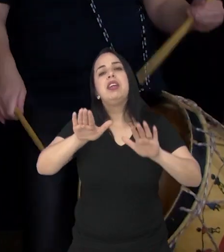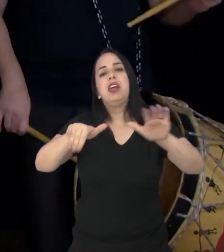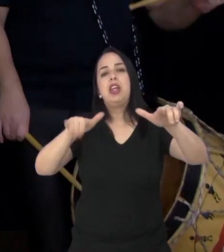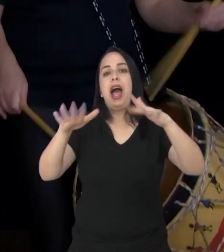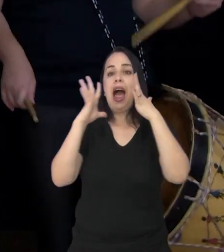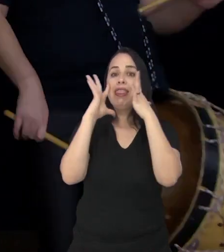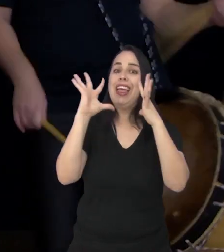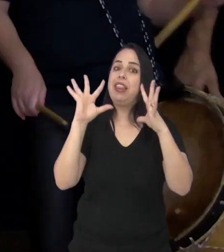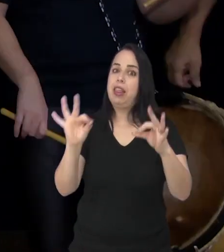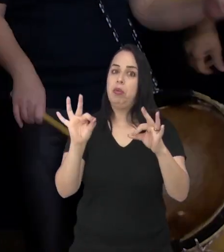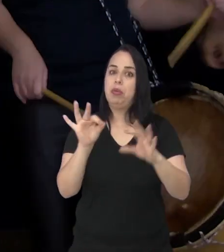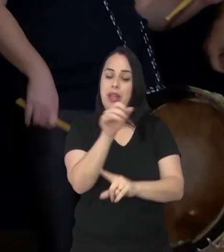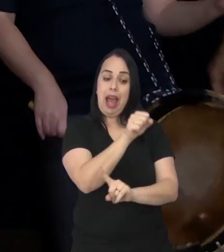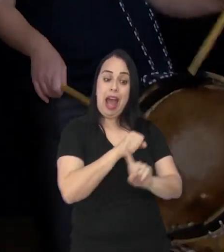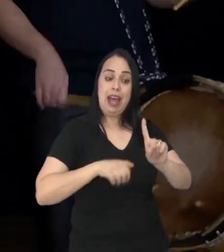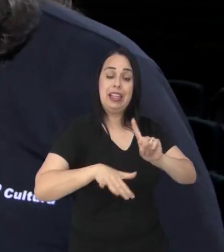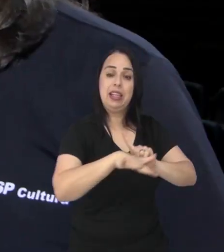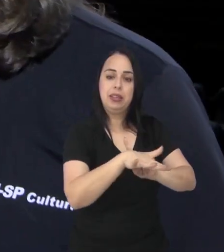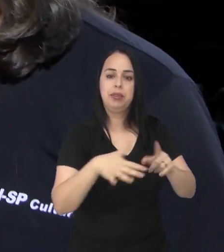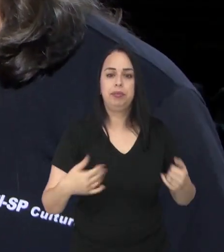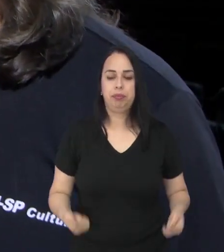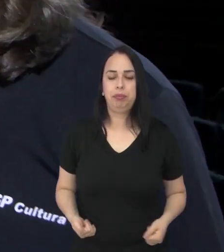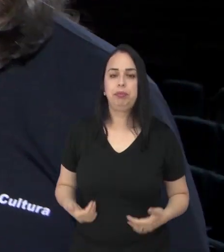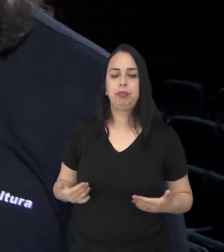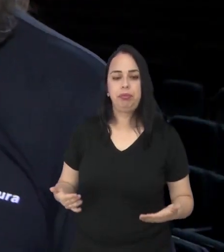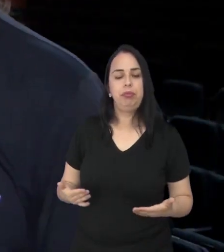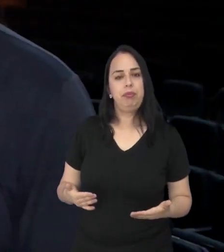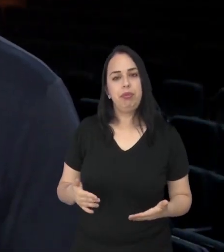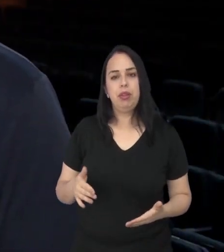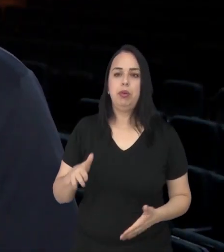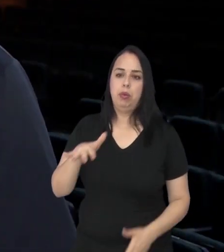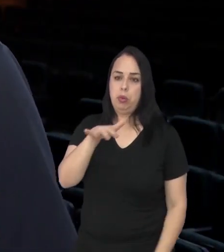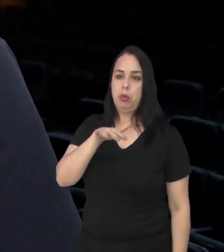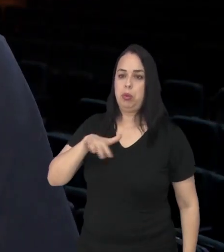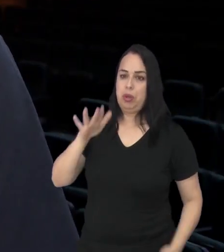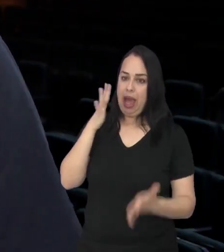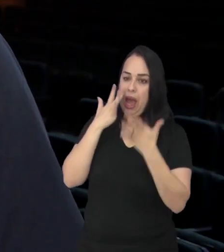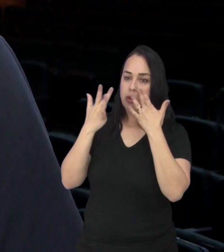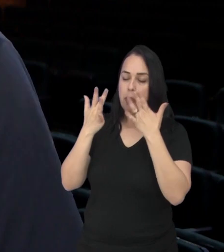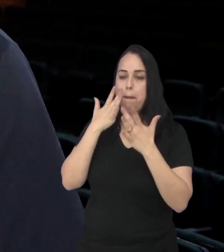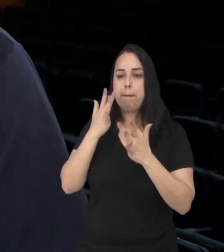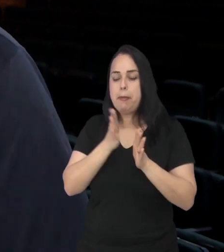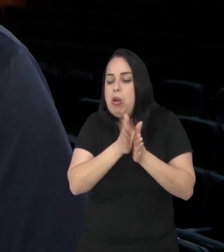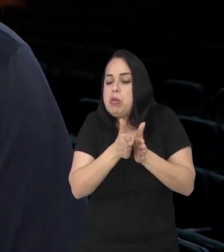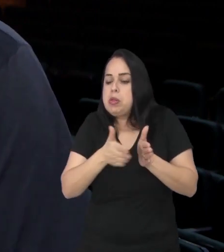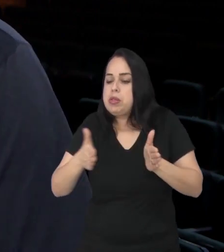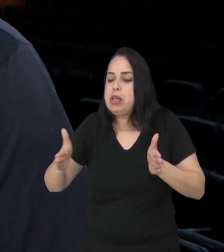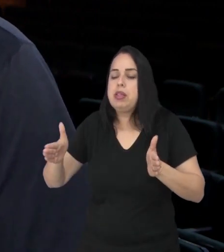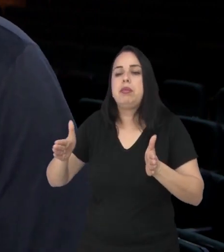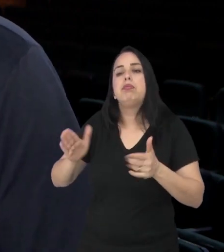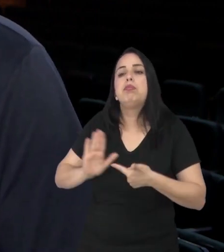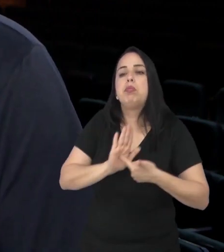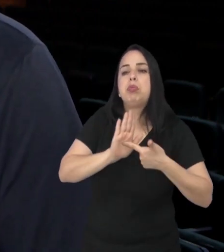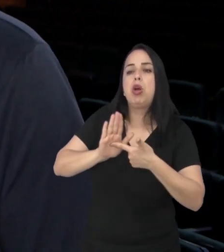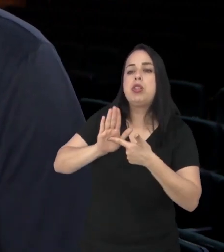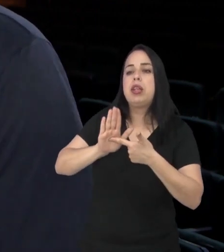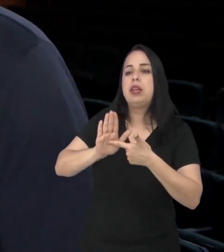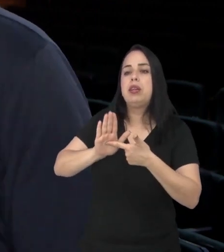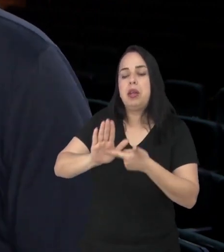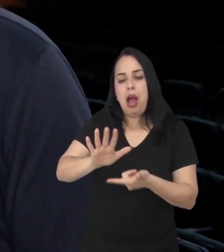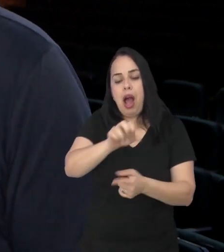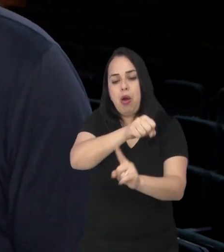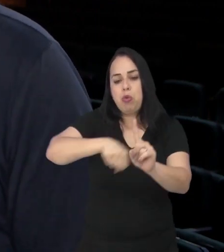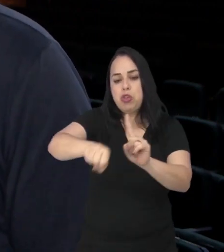questões sociais também é teatro. O teatro, como eu falei, ele reflete um pouco os momentos, né, da sociedade.